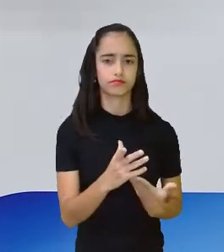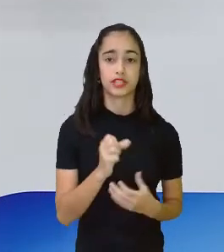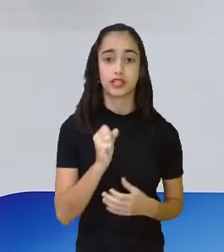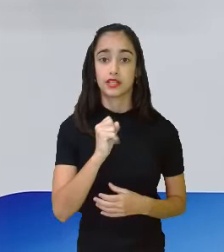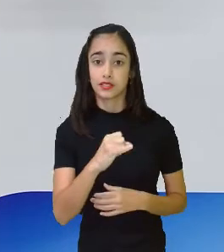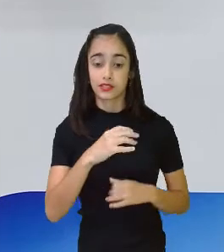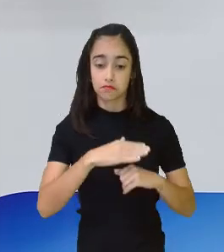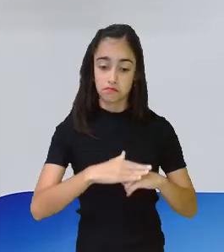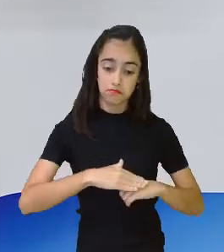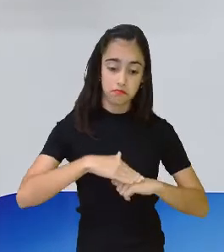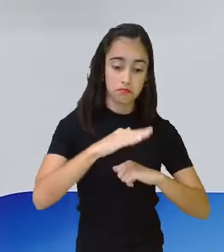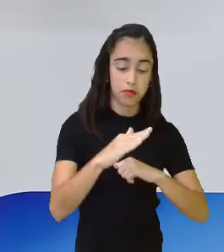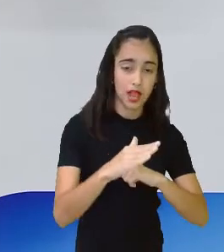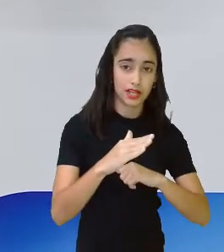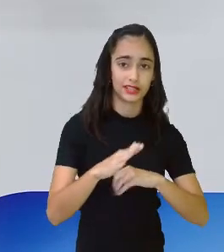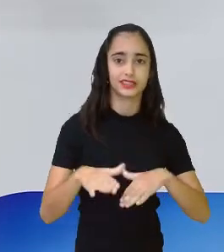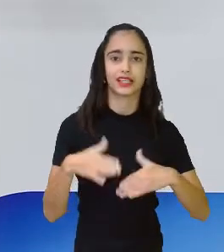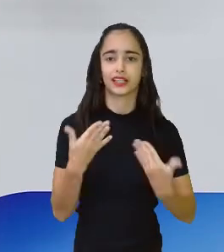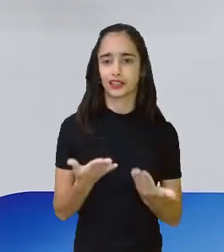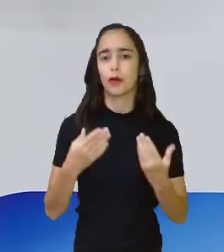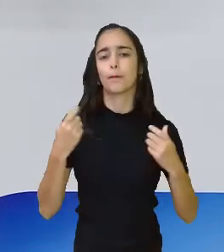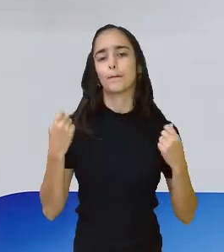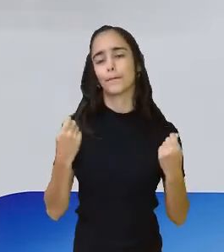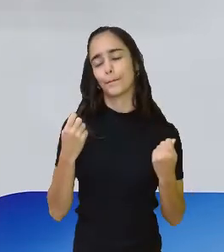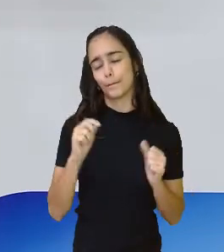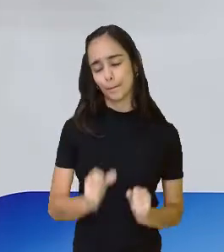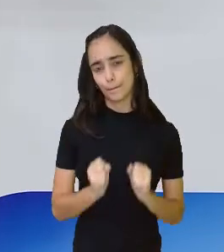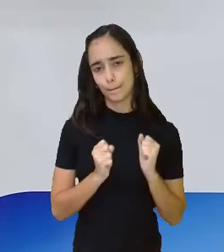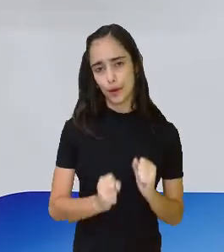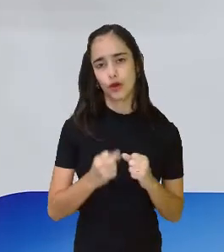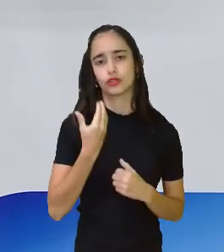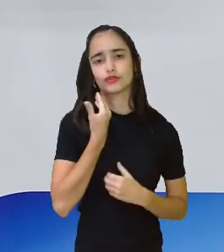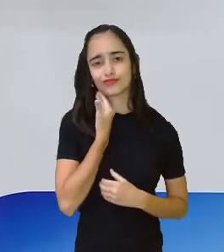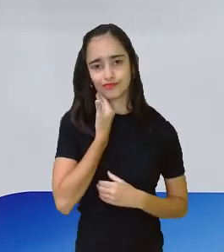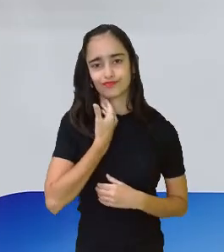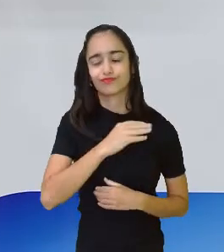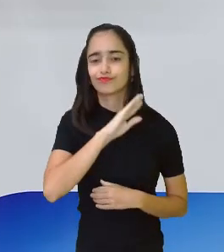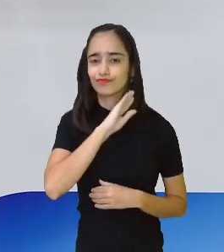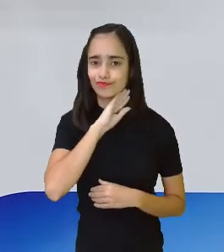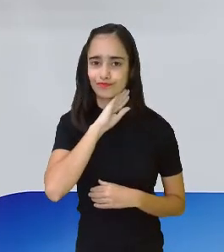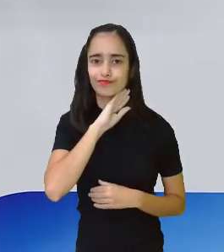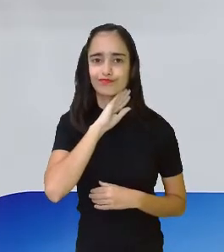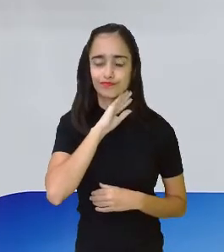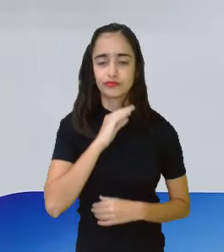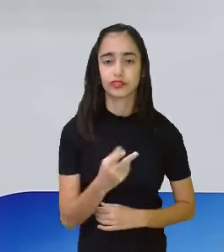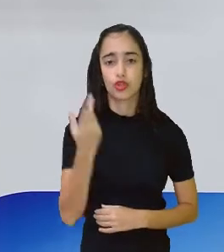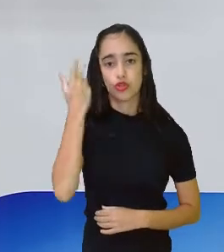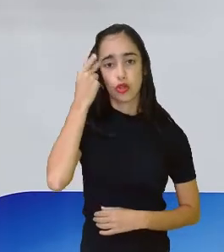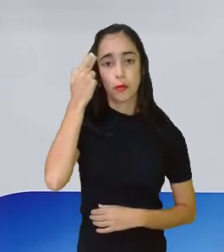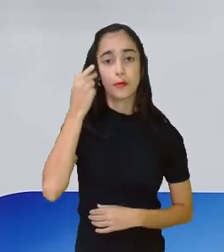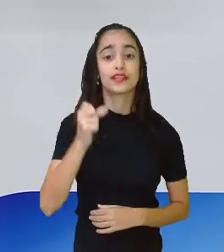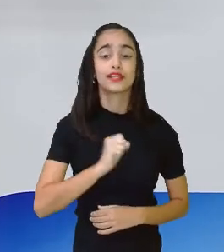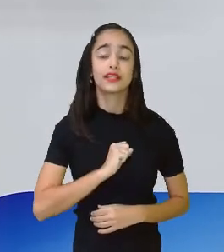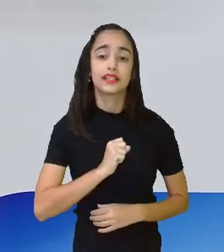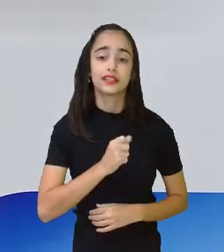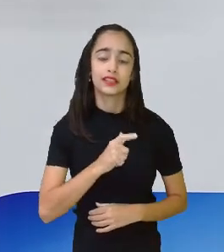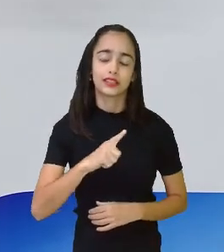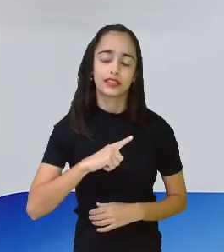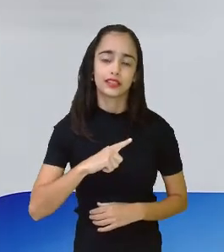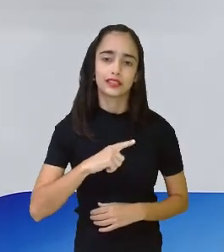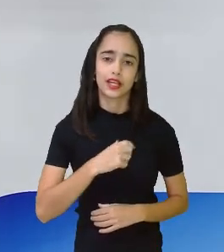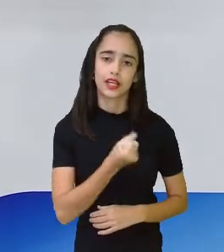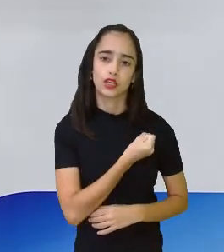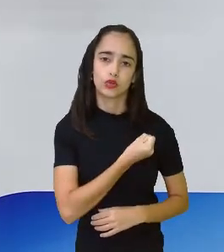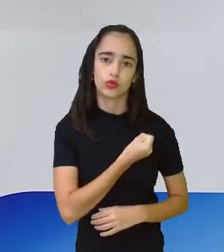em estado febril, por exemplo. Normalmente tem os números partidinhos. Quer dizer, professora, que nunca vai